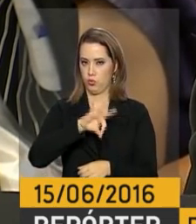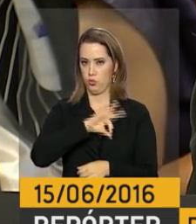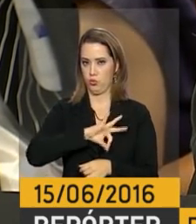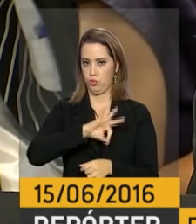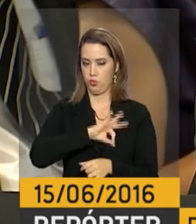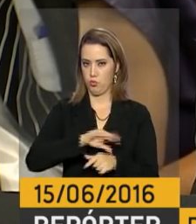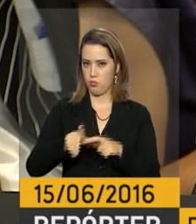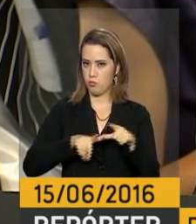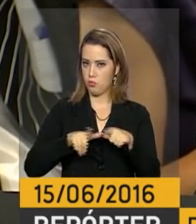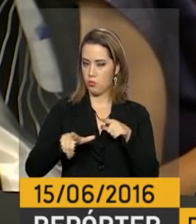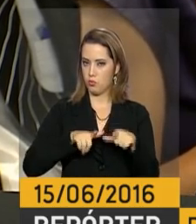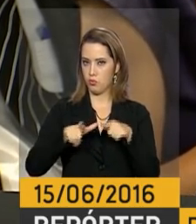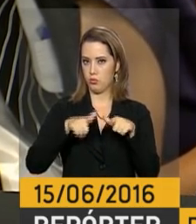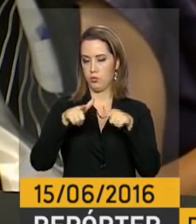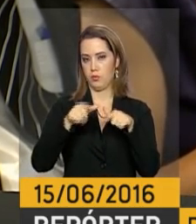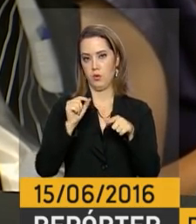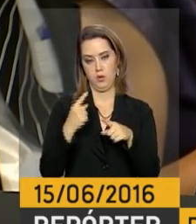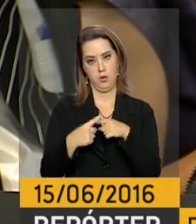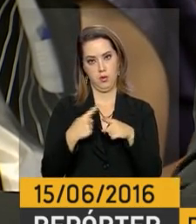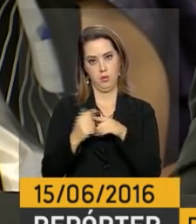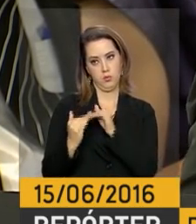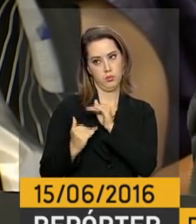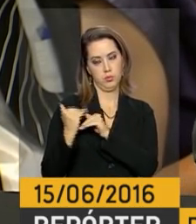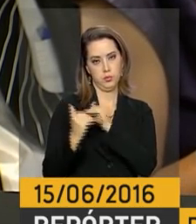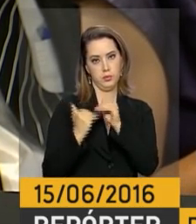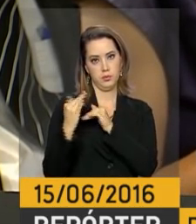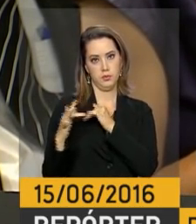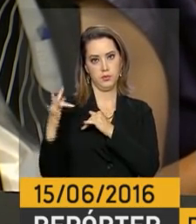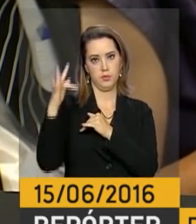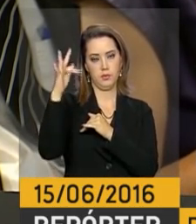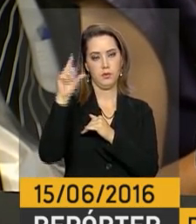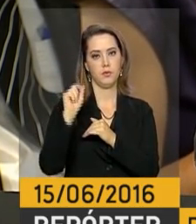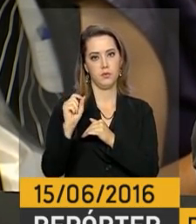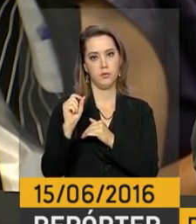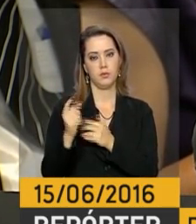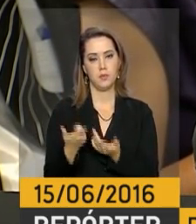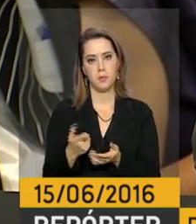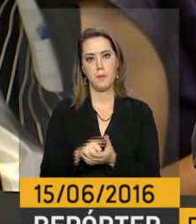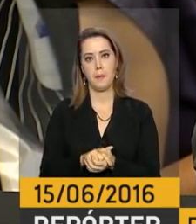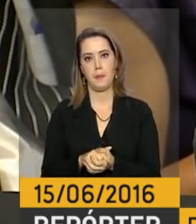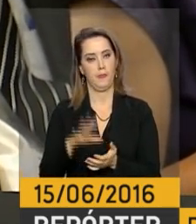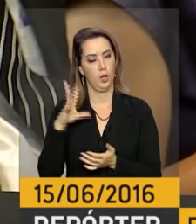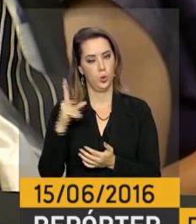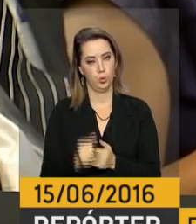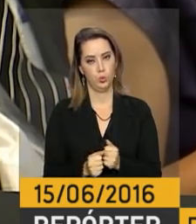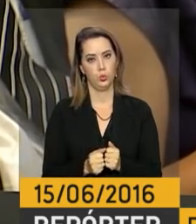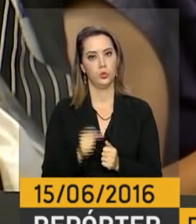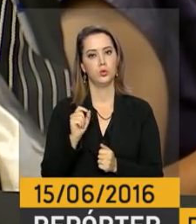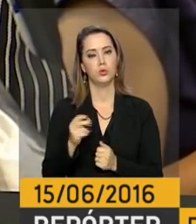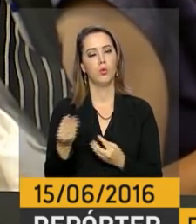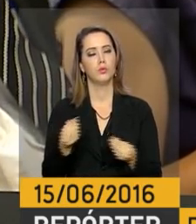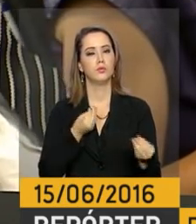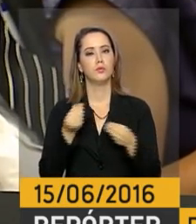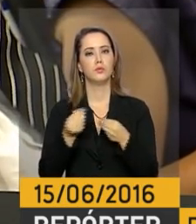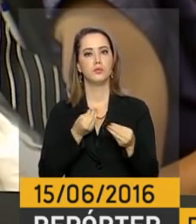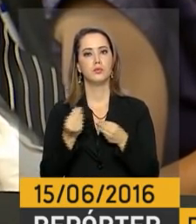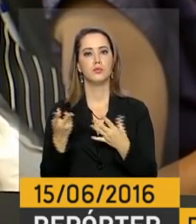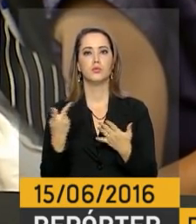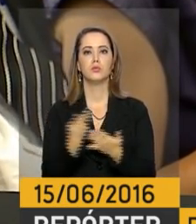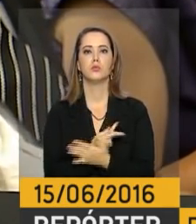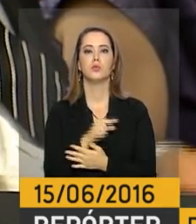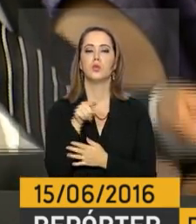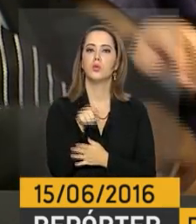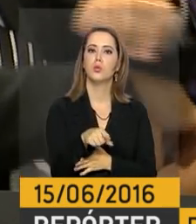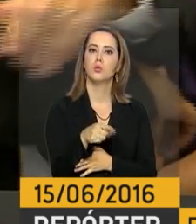crescendo nos últimos anos acima da inflação em termos reais, inclusive no total. Como é que fica a aplicação dessa